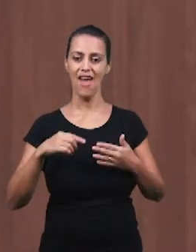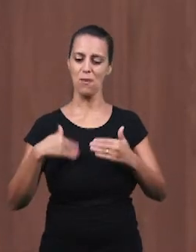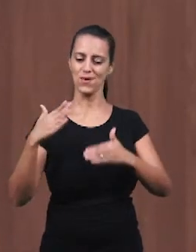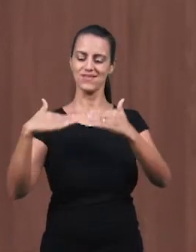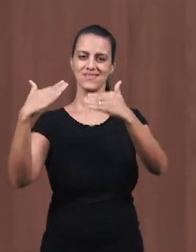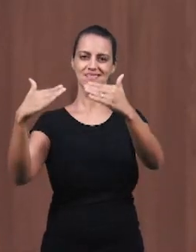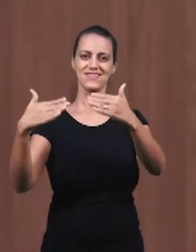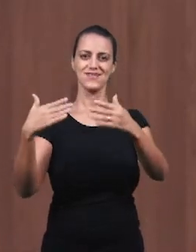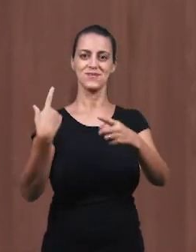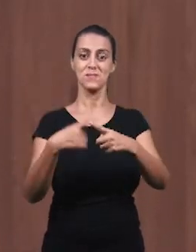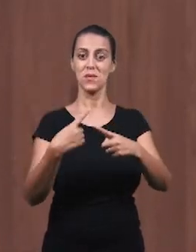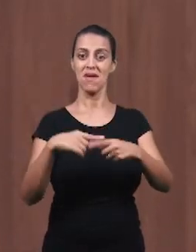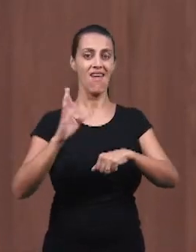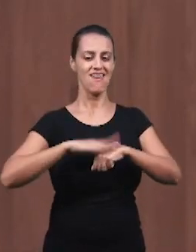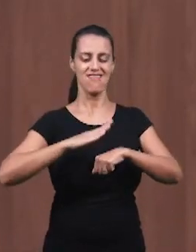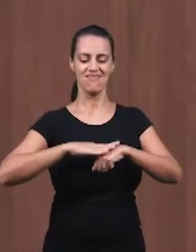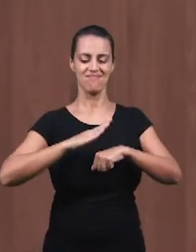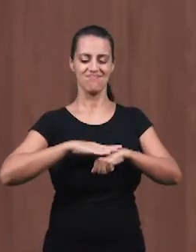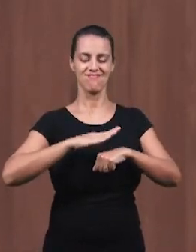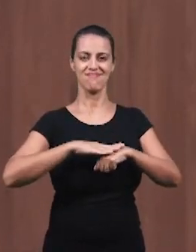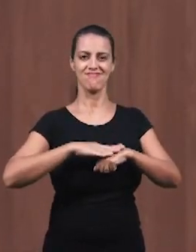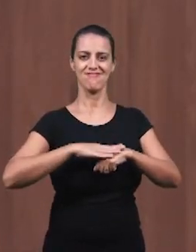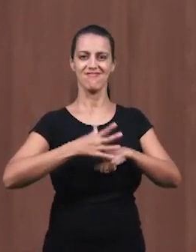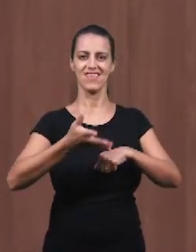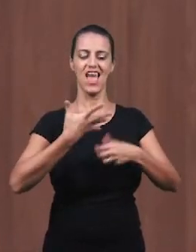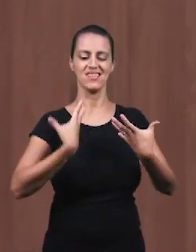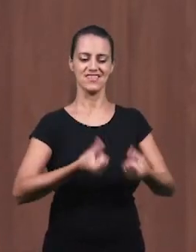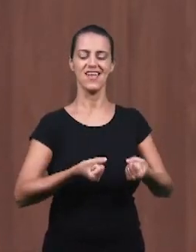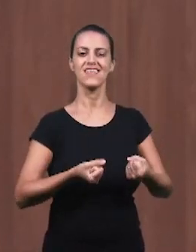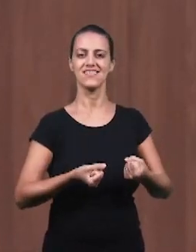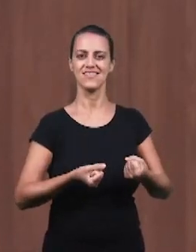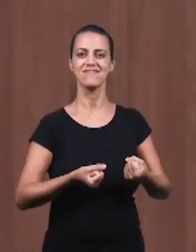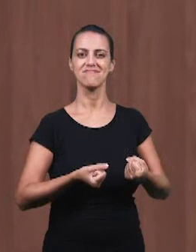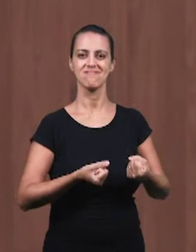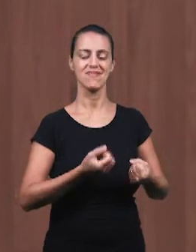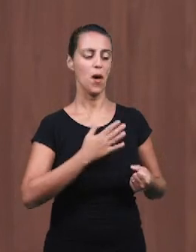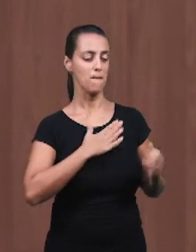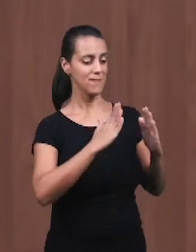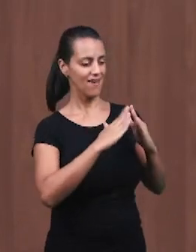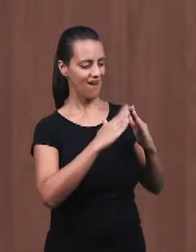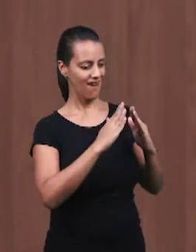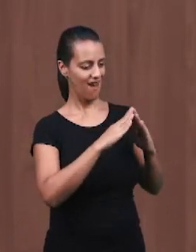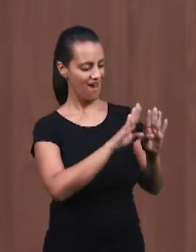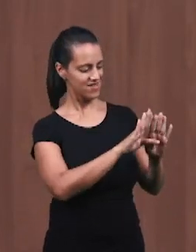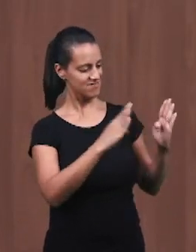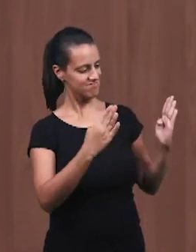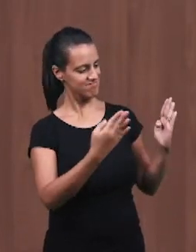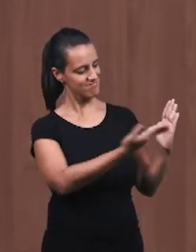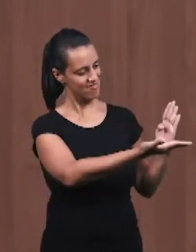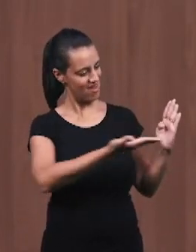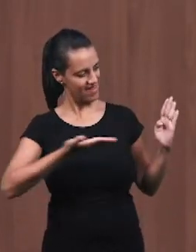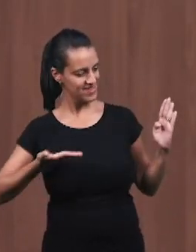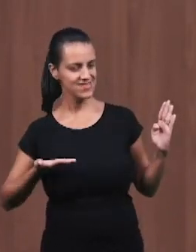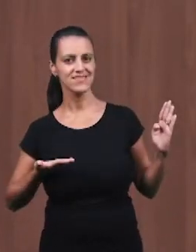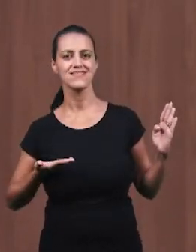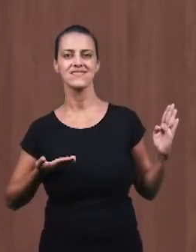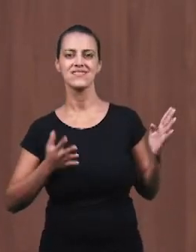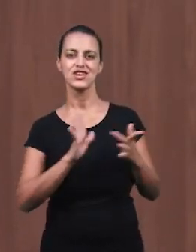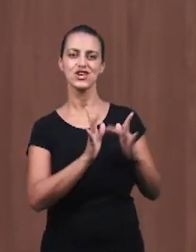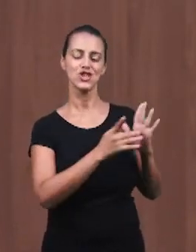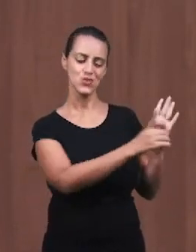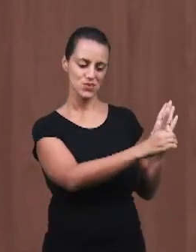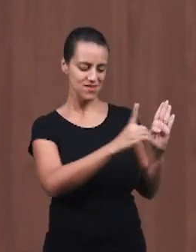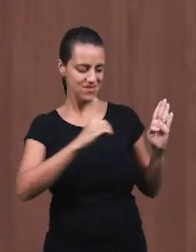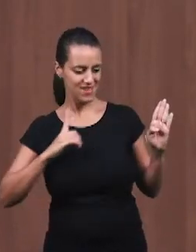um ato da parte dele, quando no encontro com Jesus, ele recebeu ali, ele atendeu ao chamado. Mas